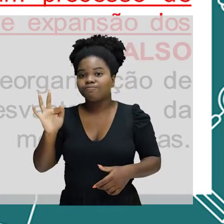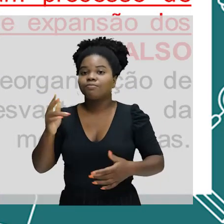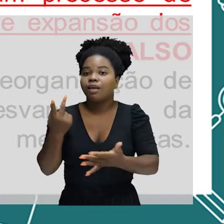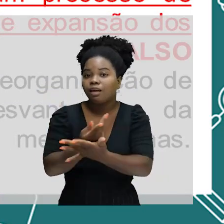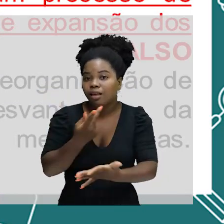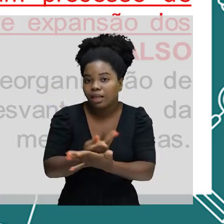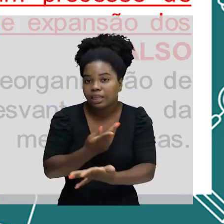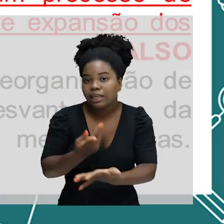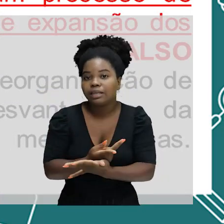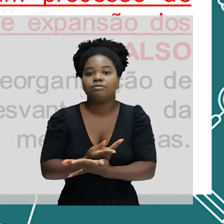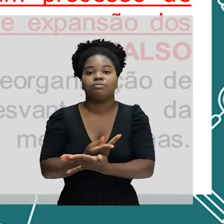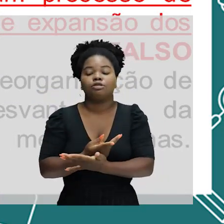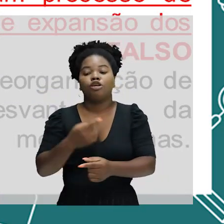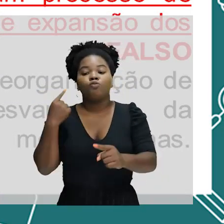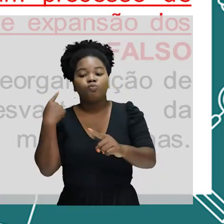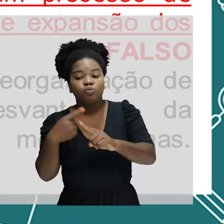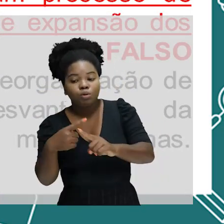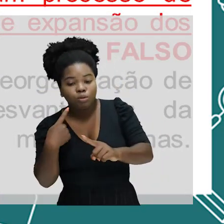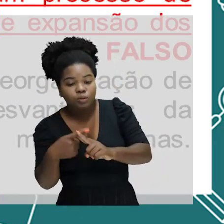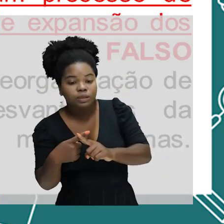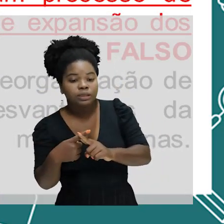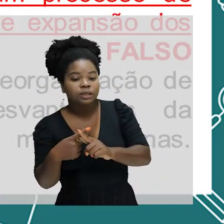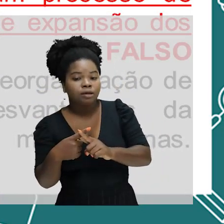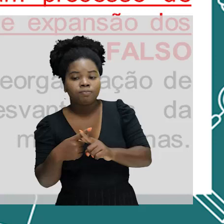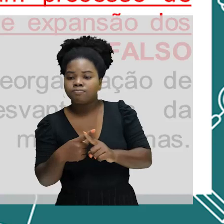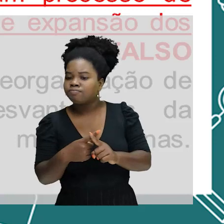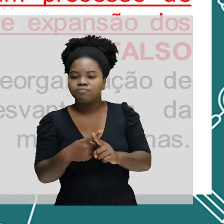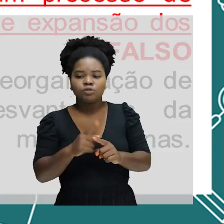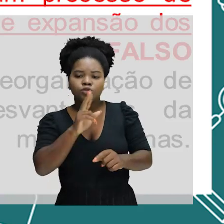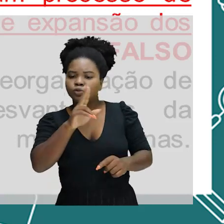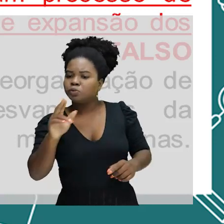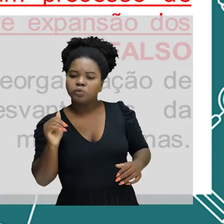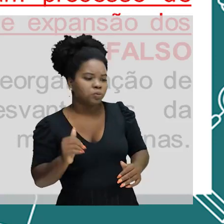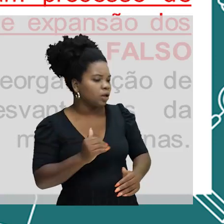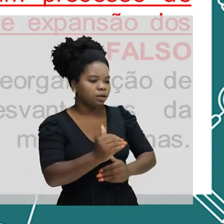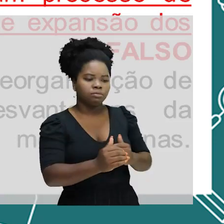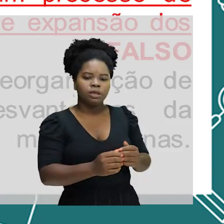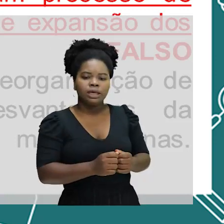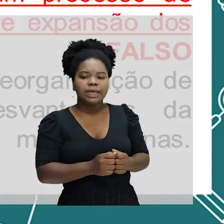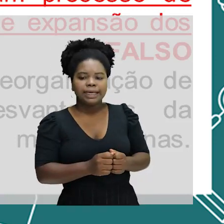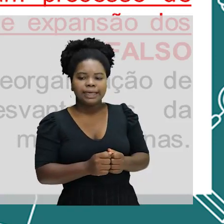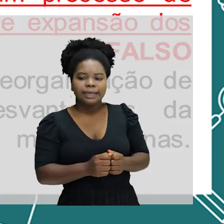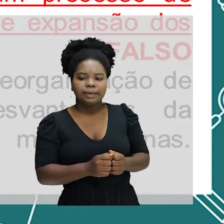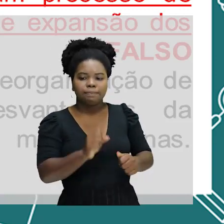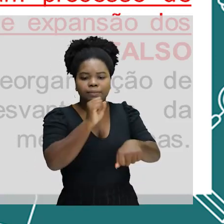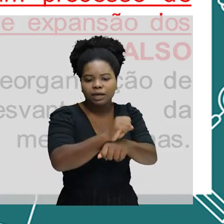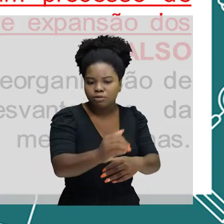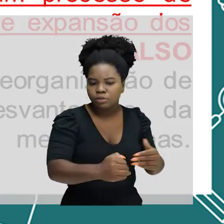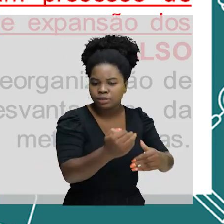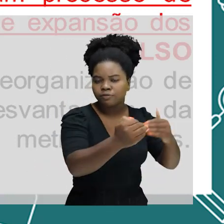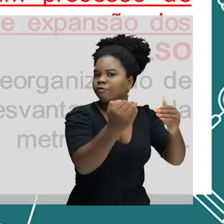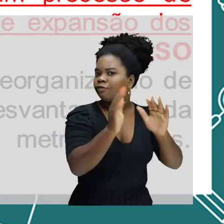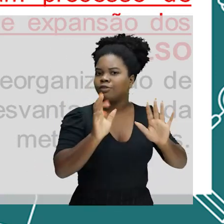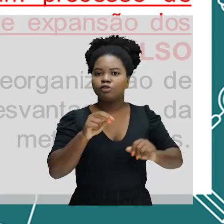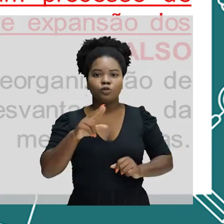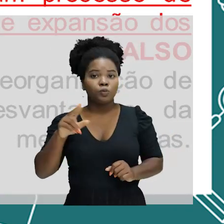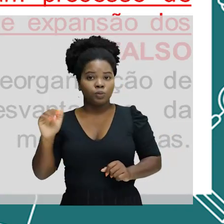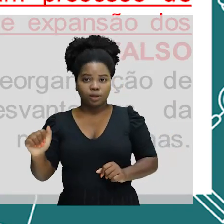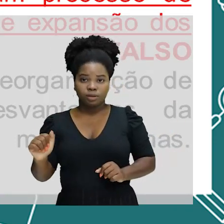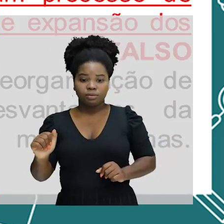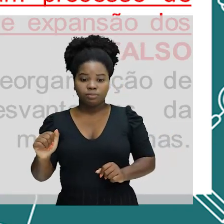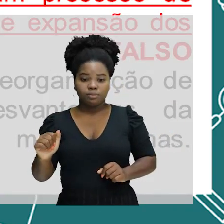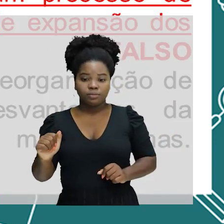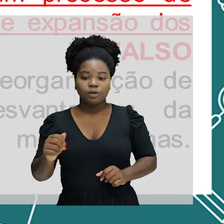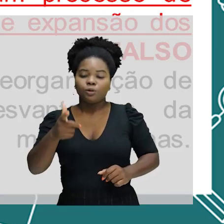As áreas periféricas, elas não deixaram de crescer no Brasil. Como nós deixamos muito claro, a urbanização brasileira continua a